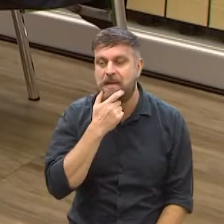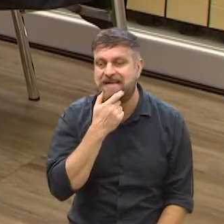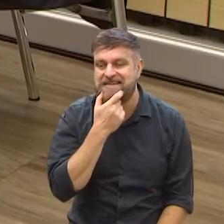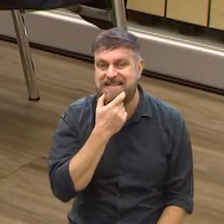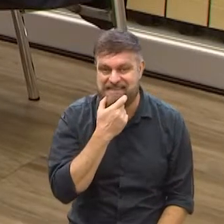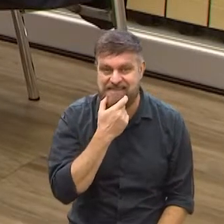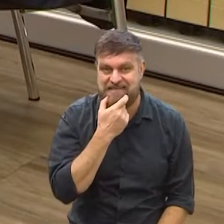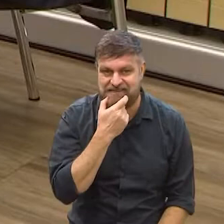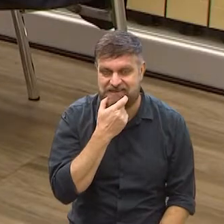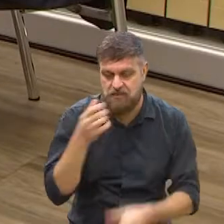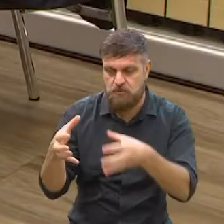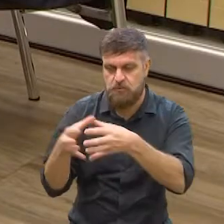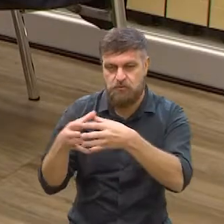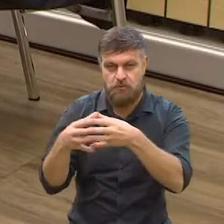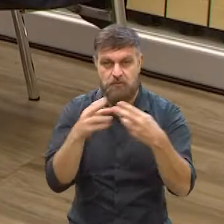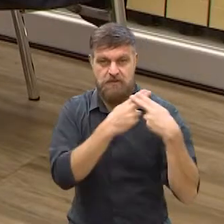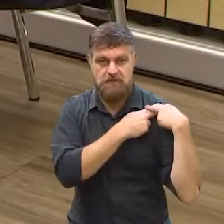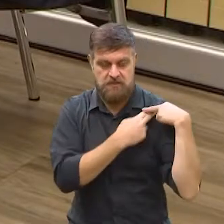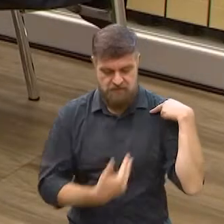Recognizing